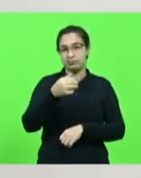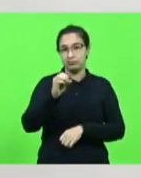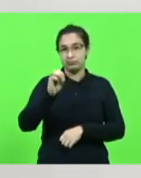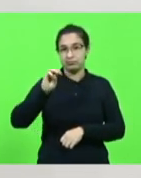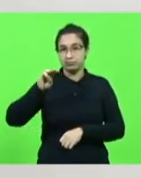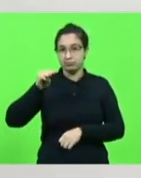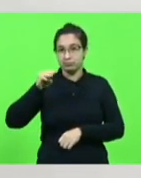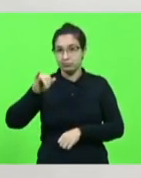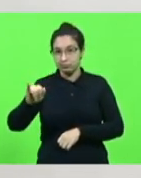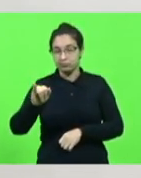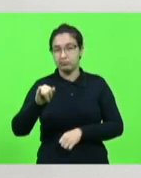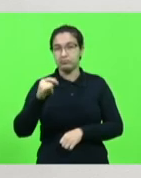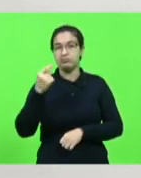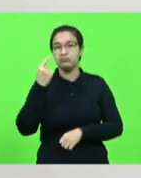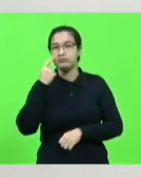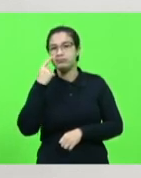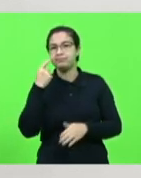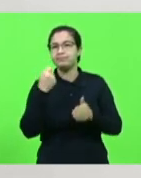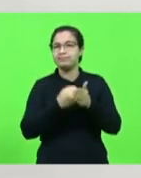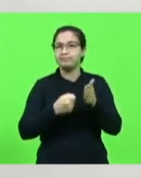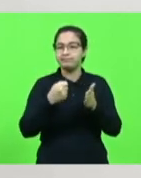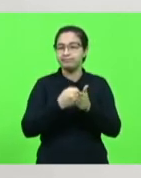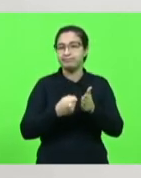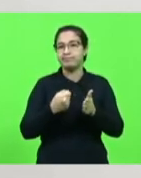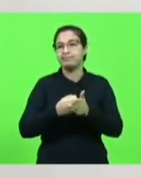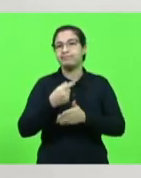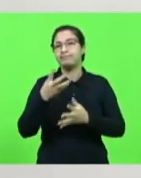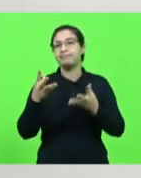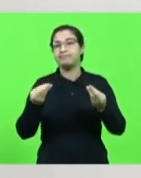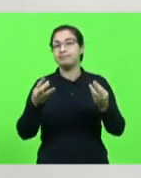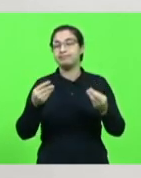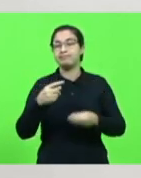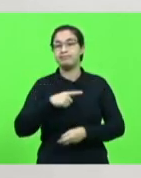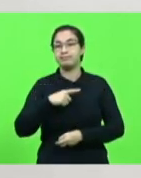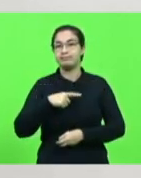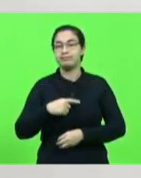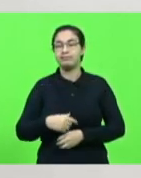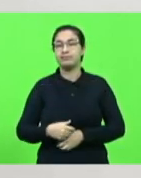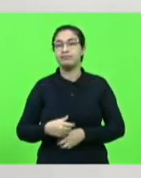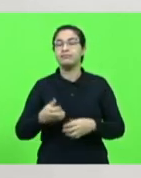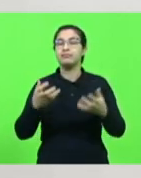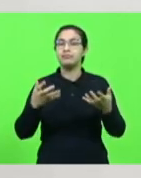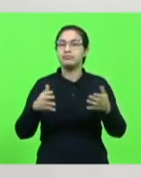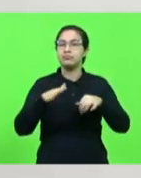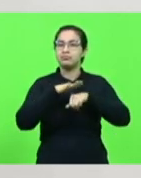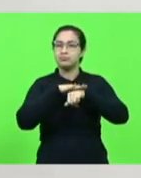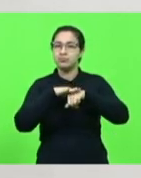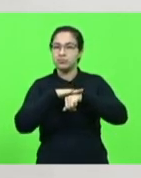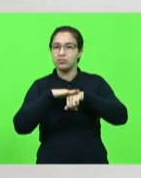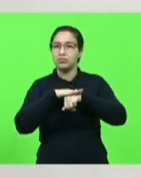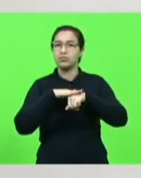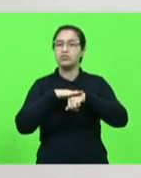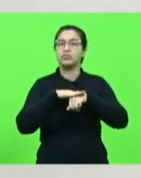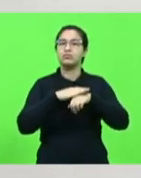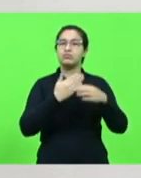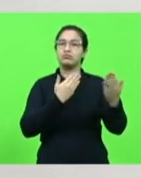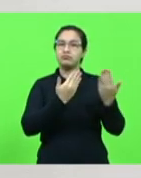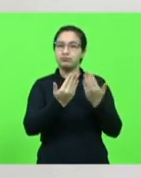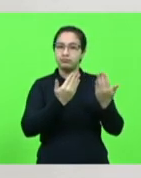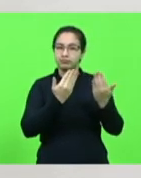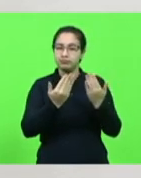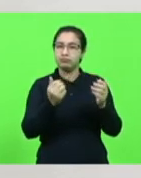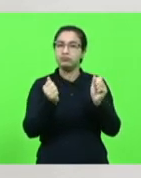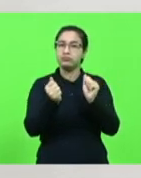acompanhou viu a batalha travada. Eu queria que fosse pelas vias do diálogo, da conversa, do bom diálogo com o